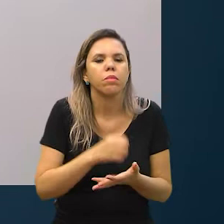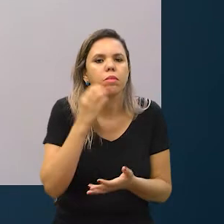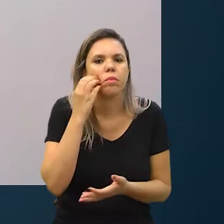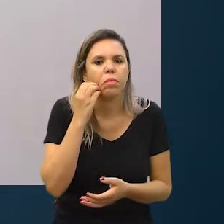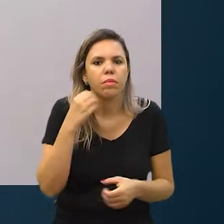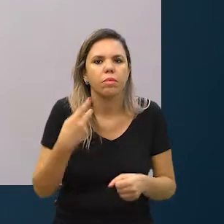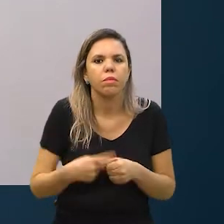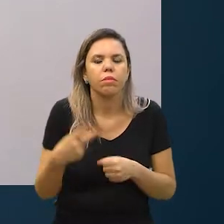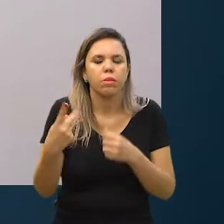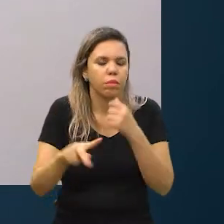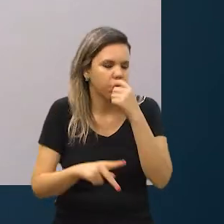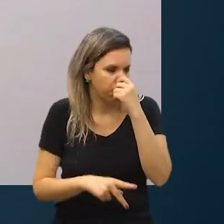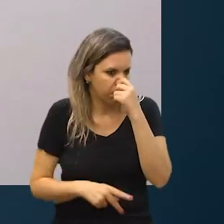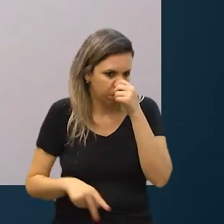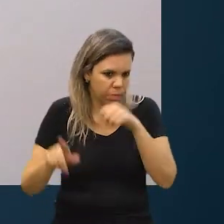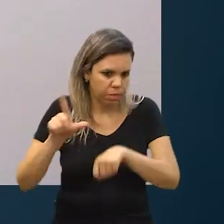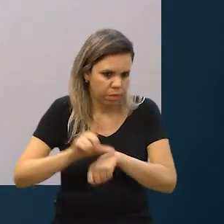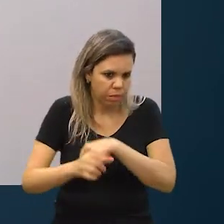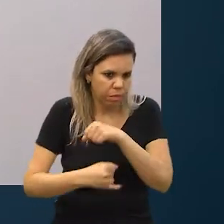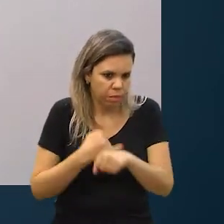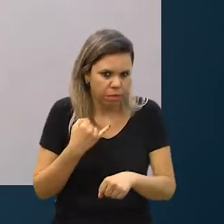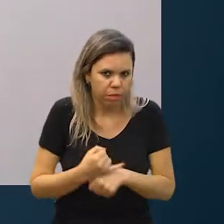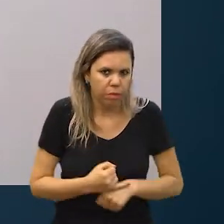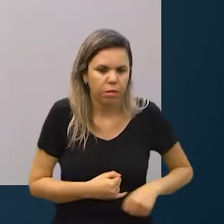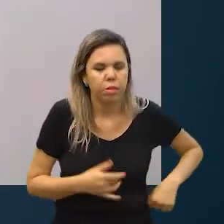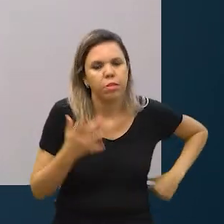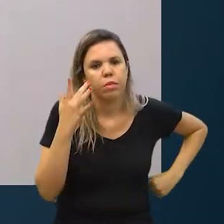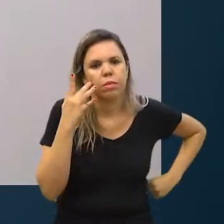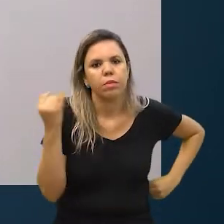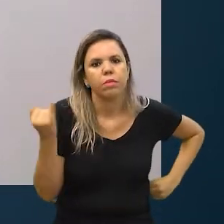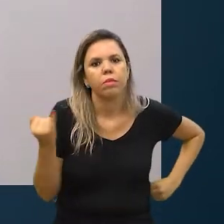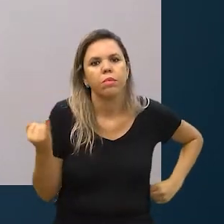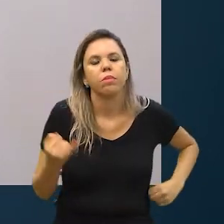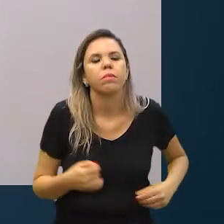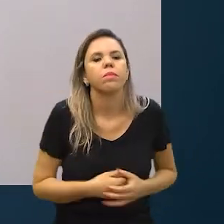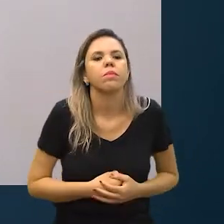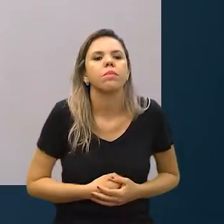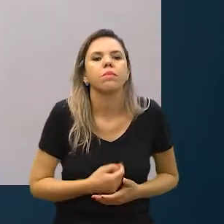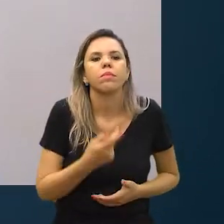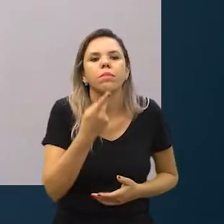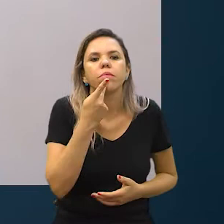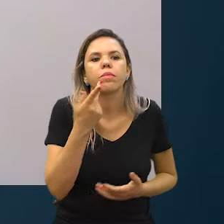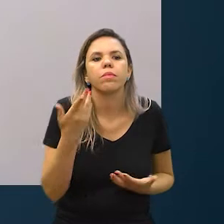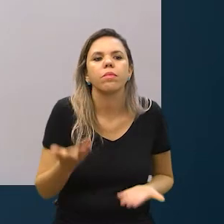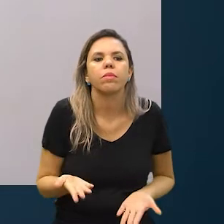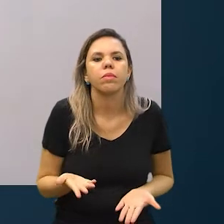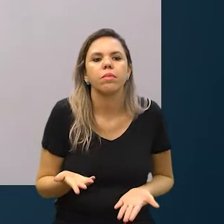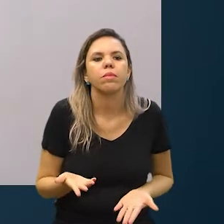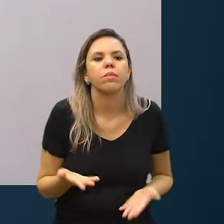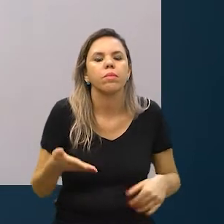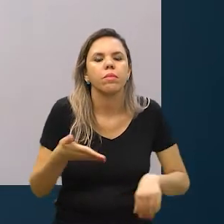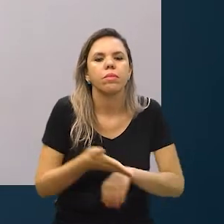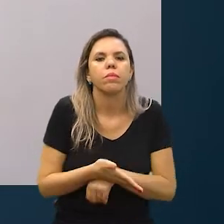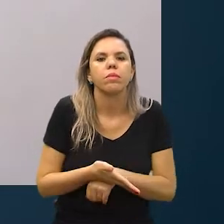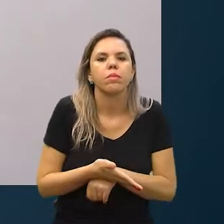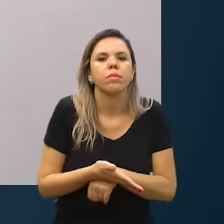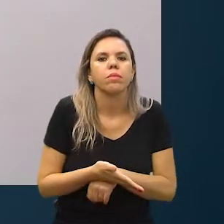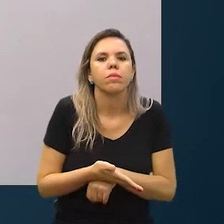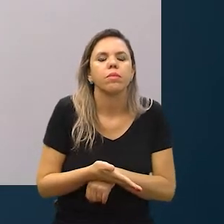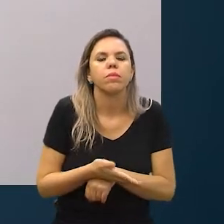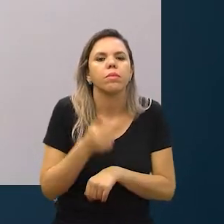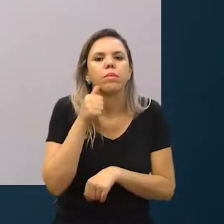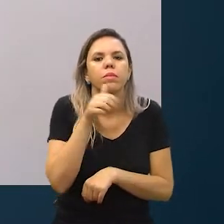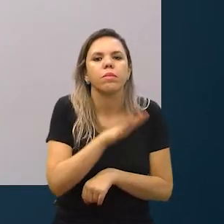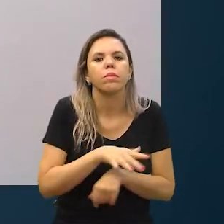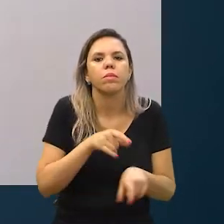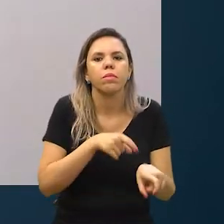os seus produtos e ter a sua loja online. E eu acho muito importante também a gente falar que quando a gente entra dentro desse universo de